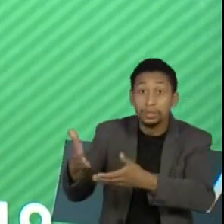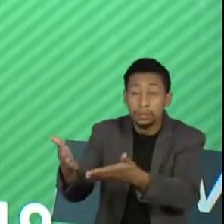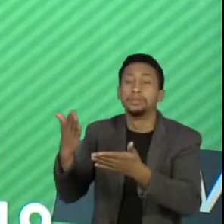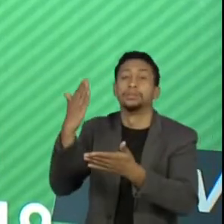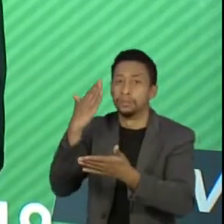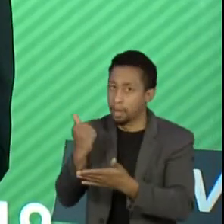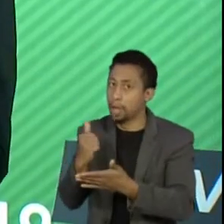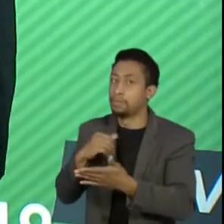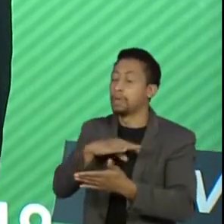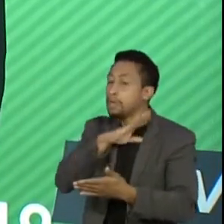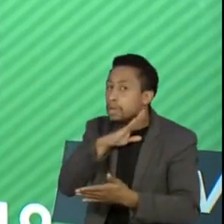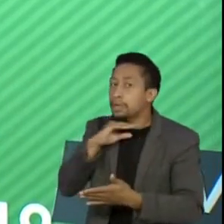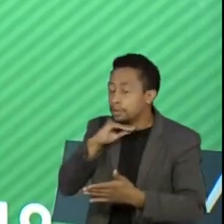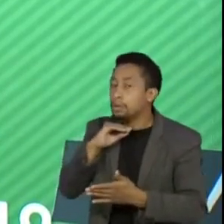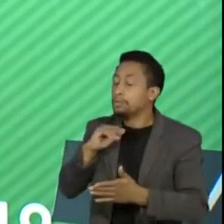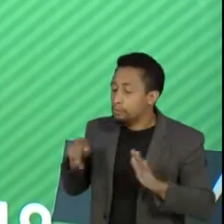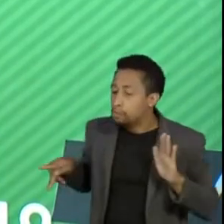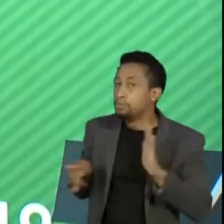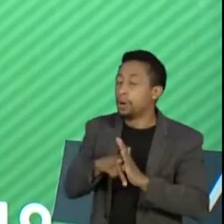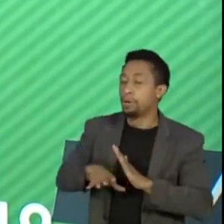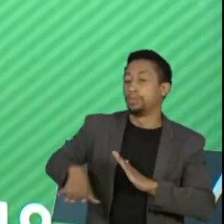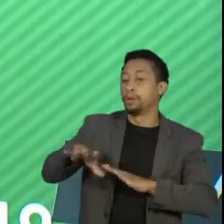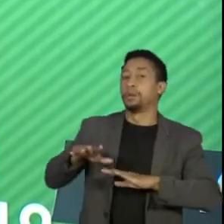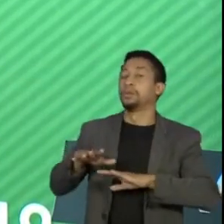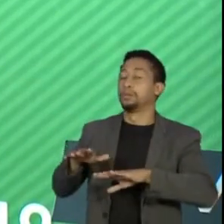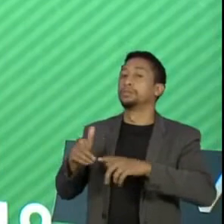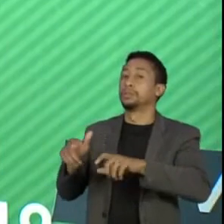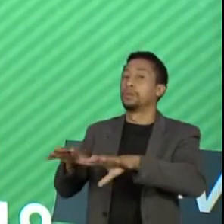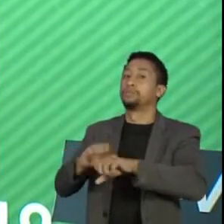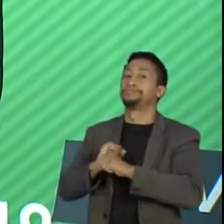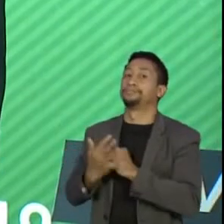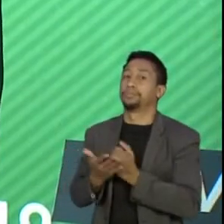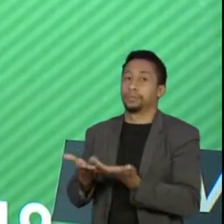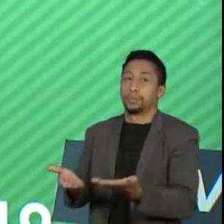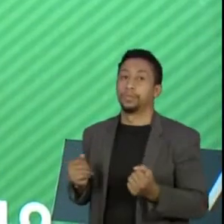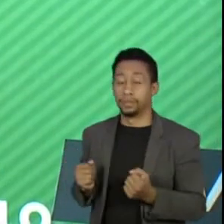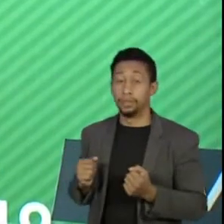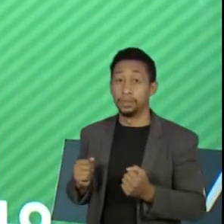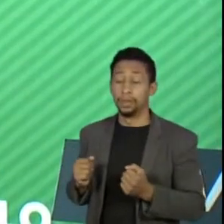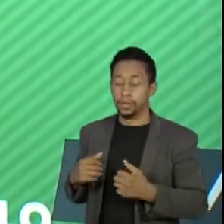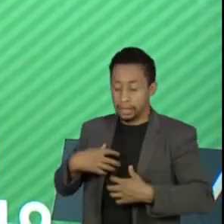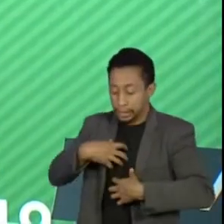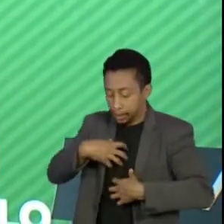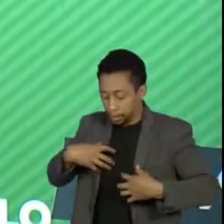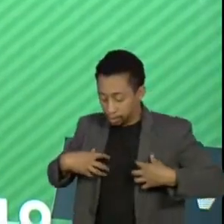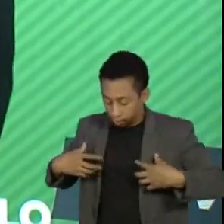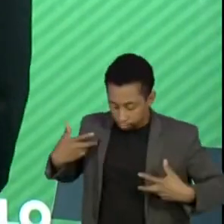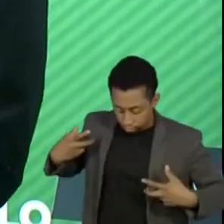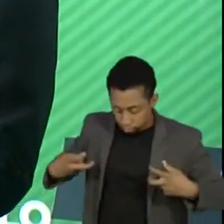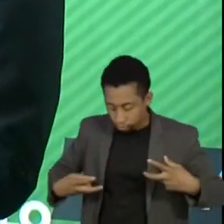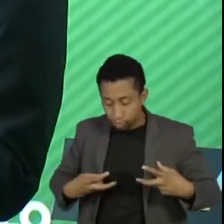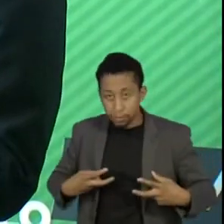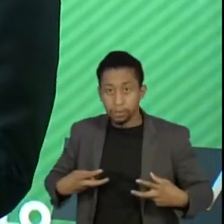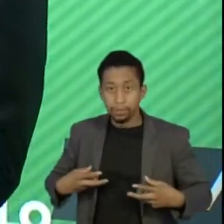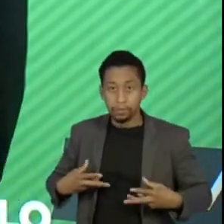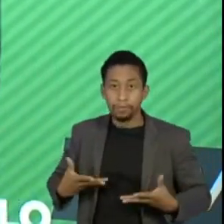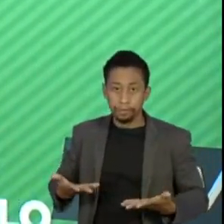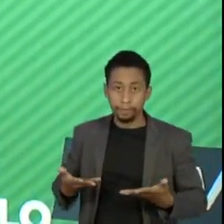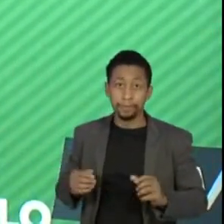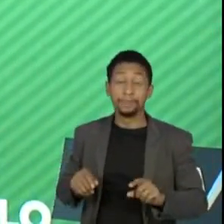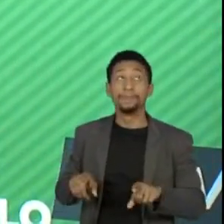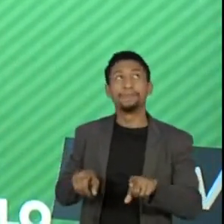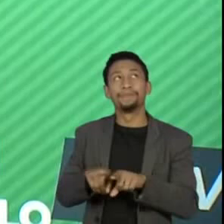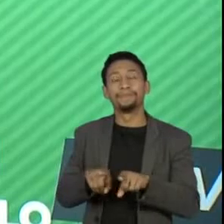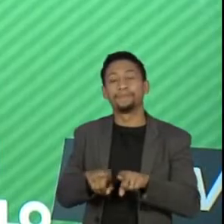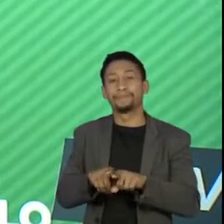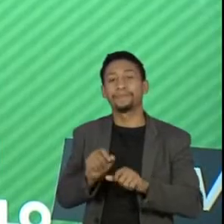Covid. Então, há uma detecção muito mais precoce de casos até dos sintomas mais leves. E ainda,